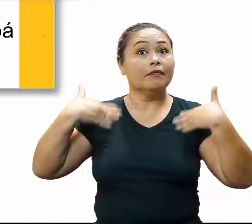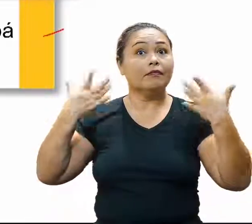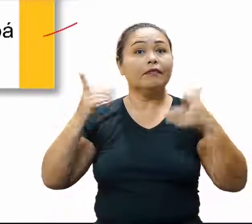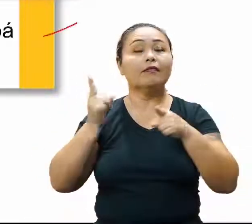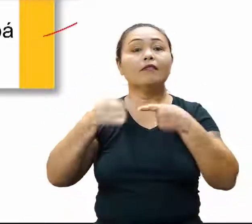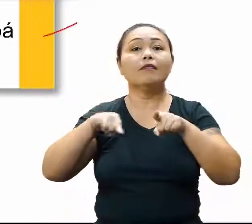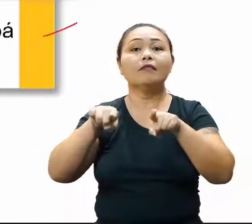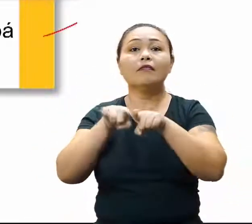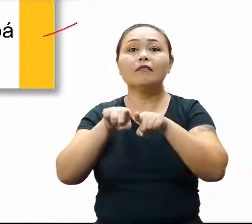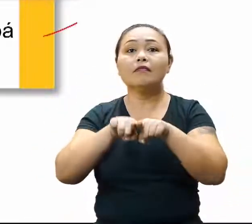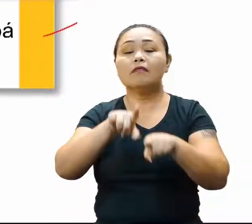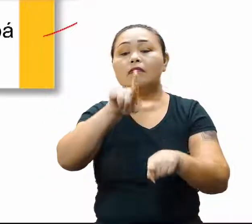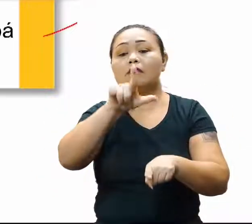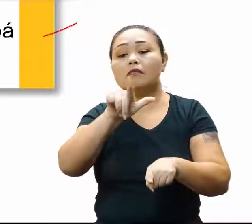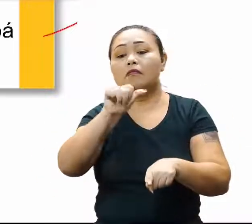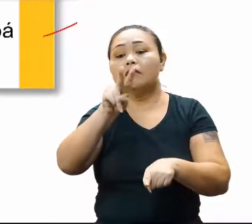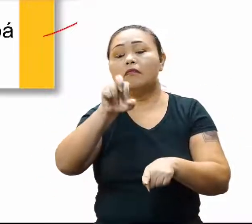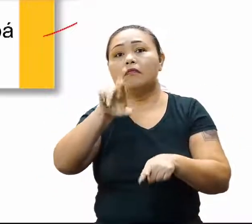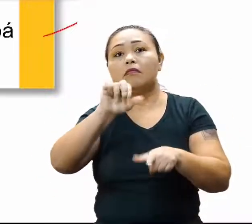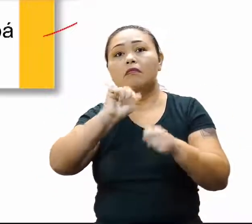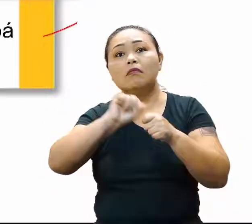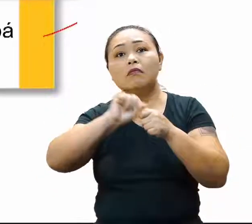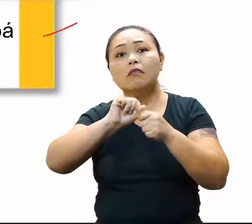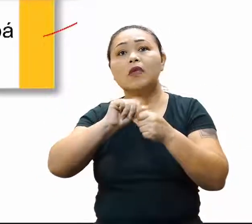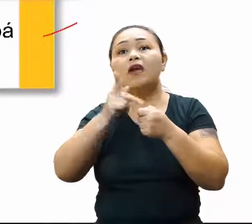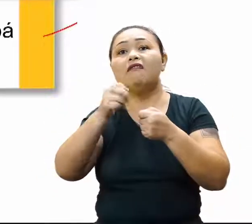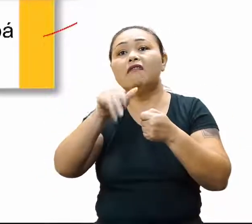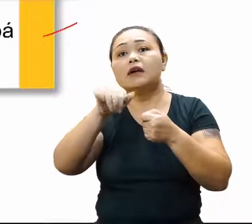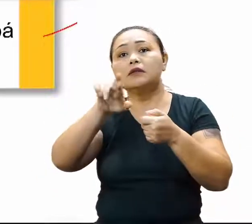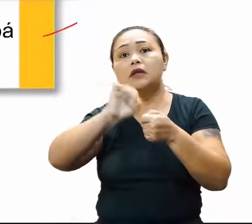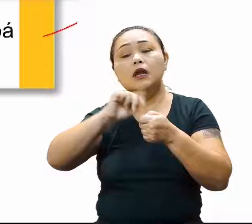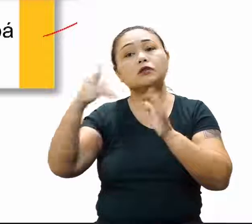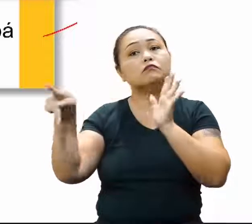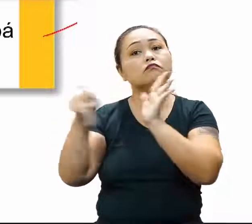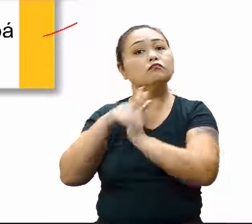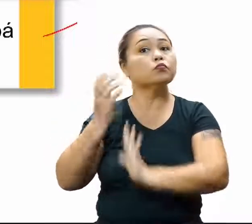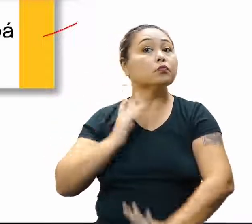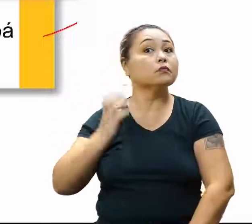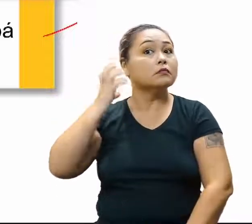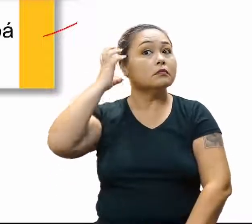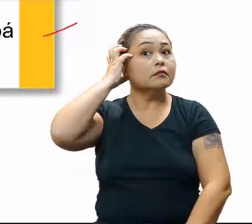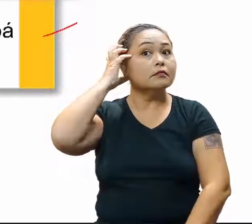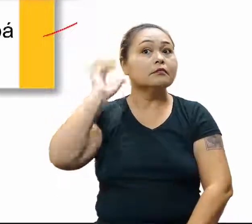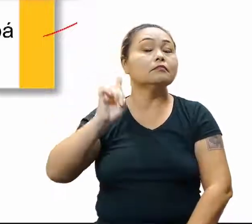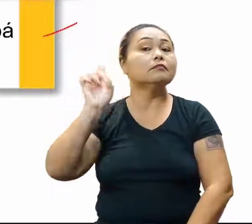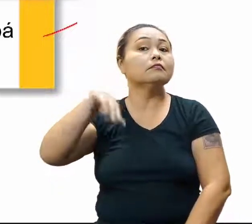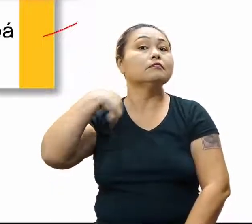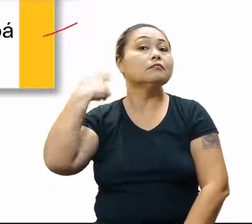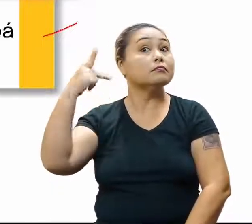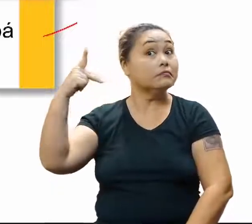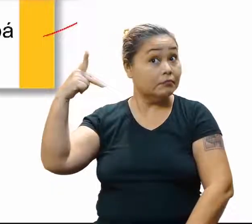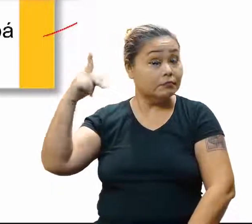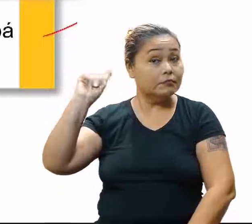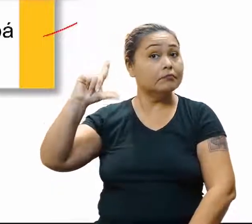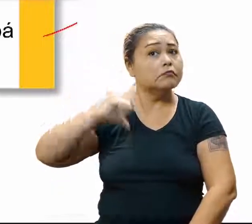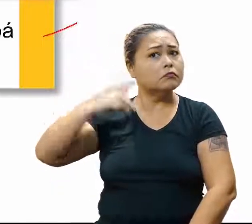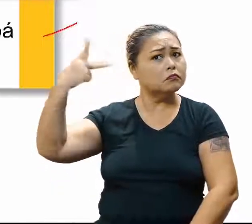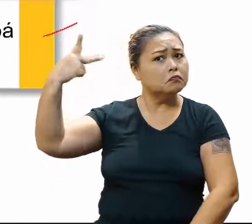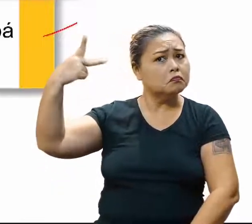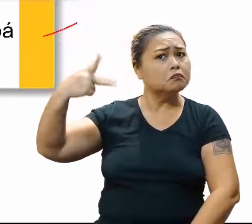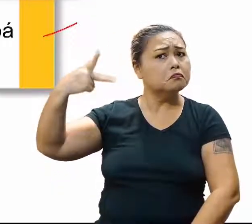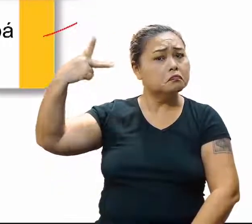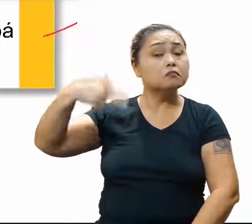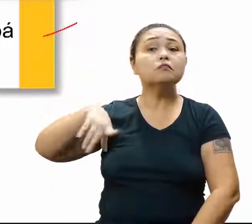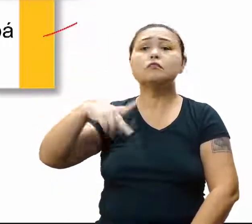e Faisqueira de Cuiabá, certo? Feito isso, professor, temos 2 tópicos apenas.